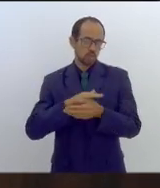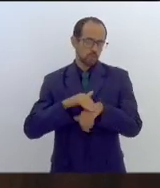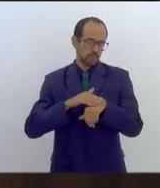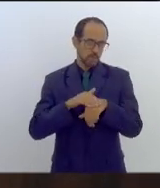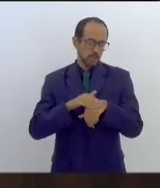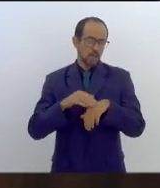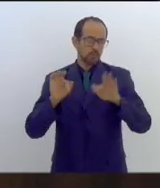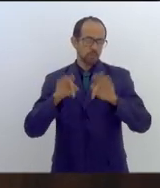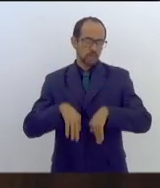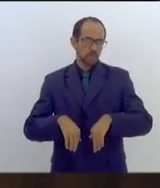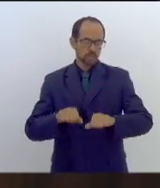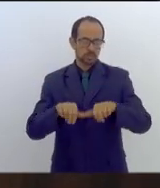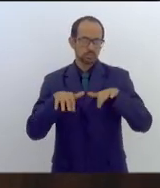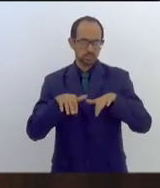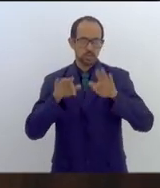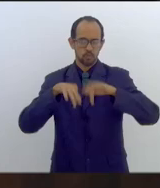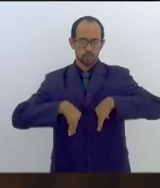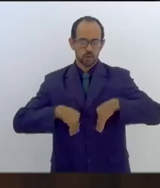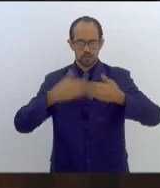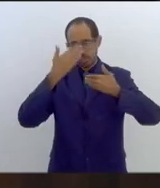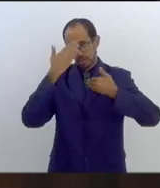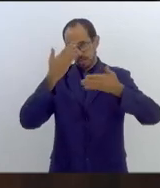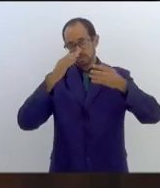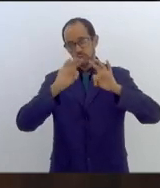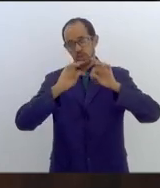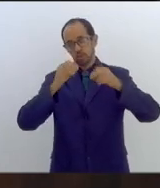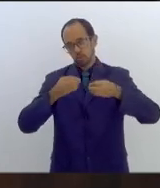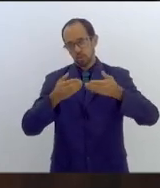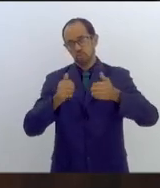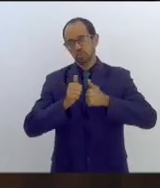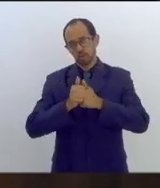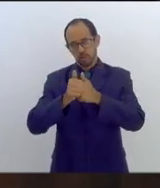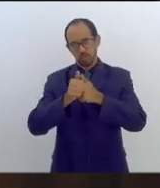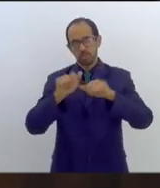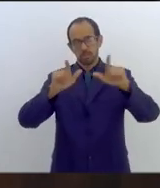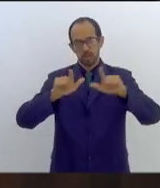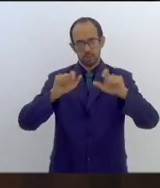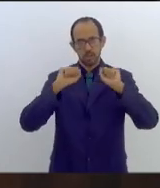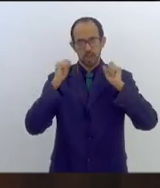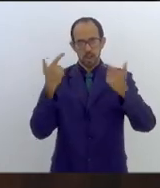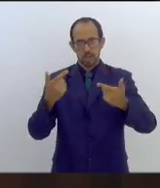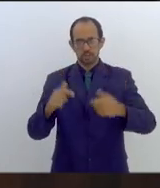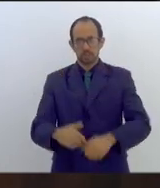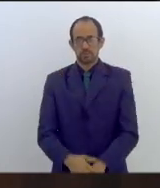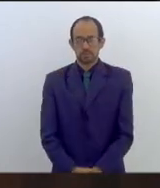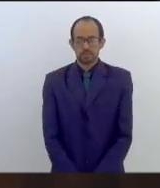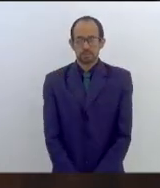expediente final, agradecendo a todas e todos que nos acompanham pela TV Alerj.